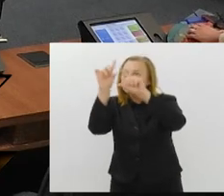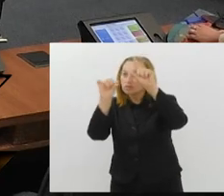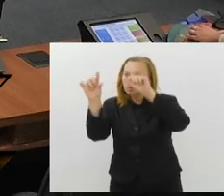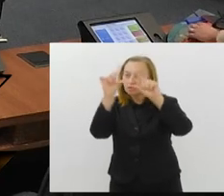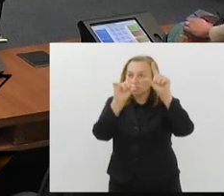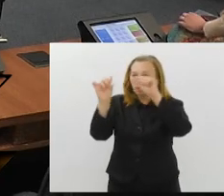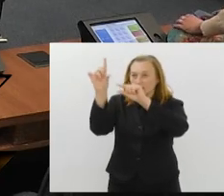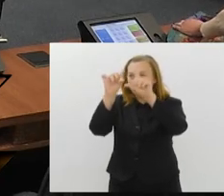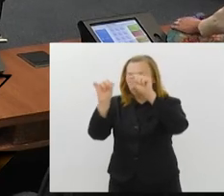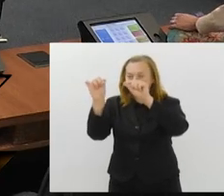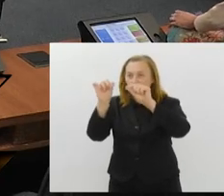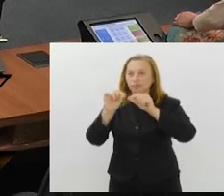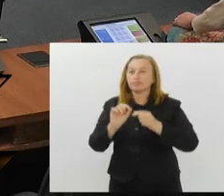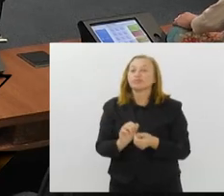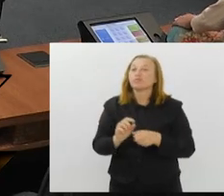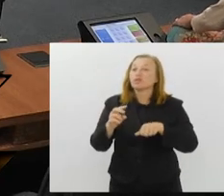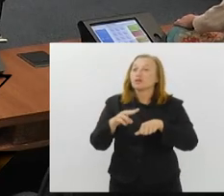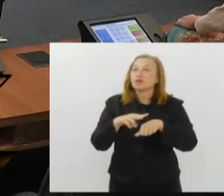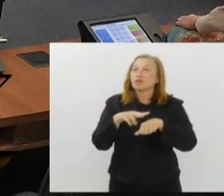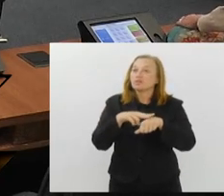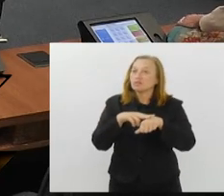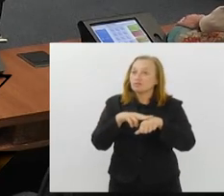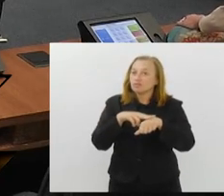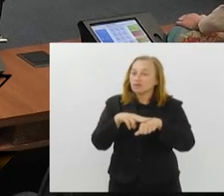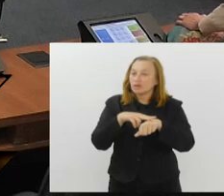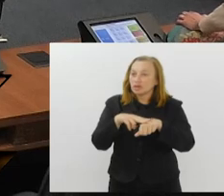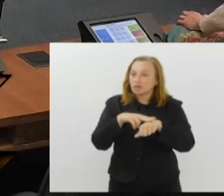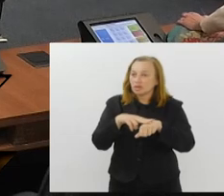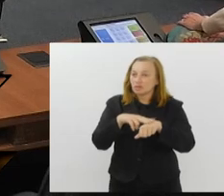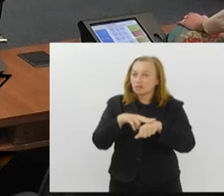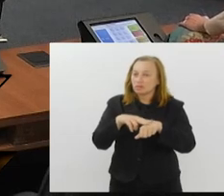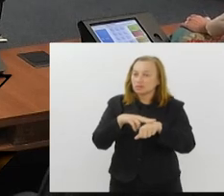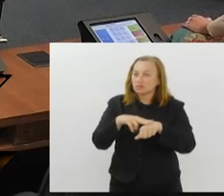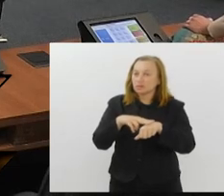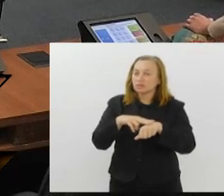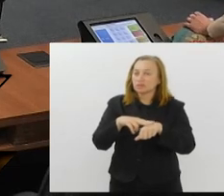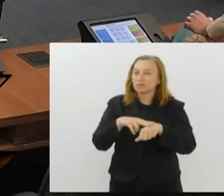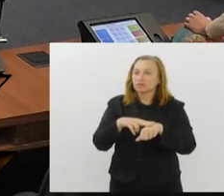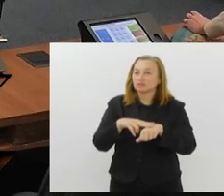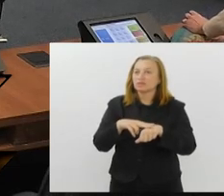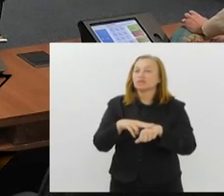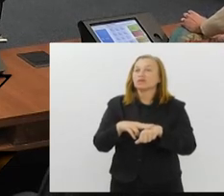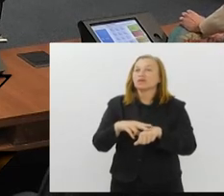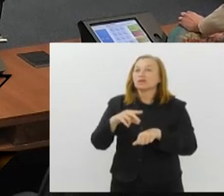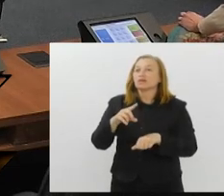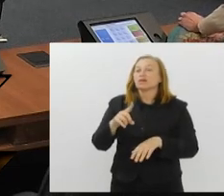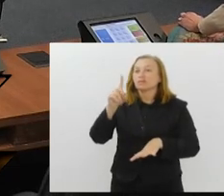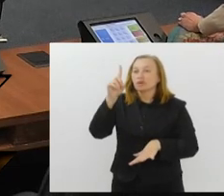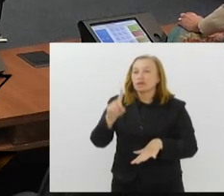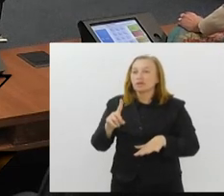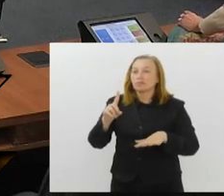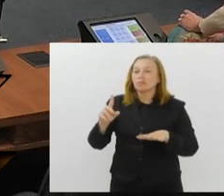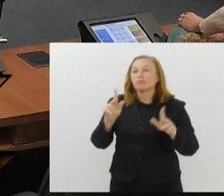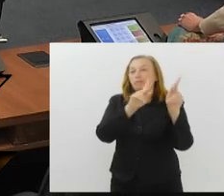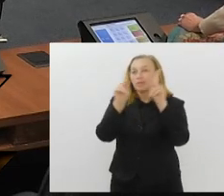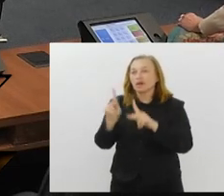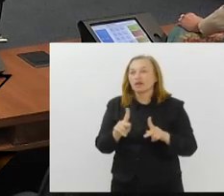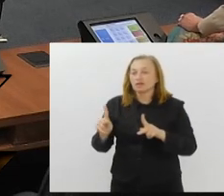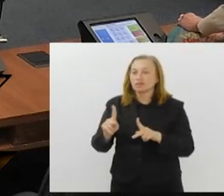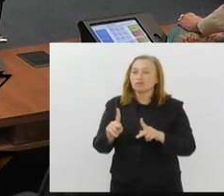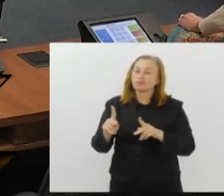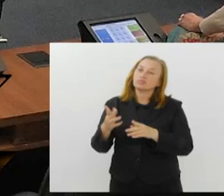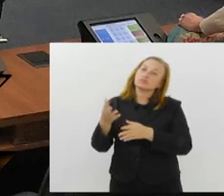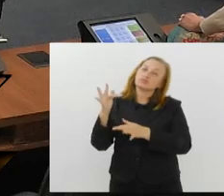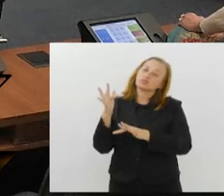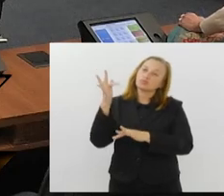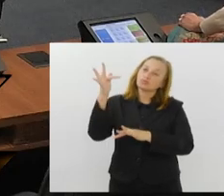ostentas estrelado de com ver de louro desta flâmula paz no futuro e glória